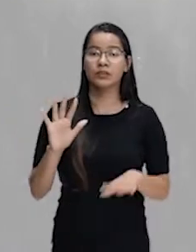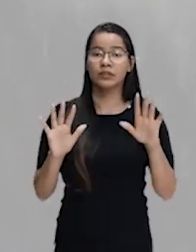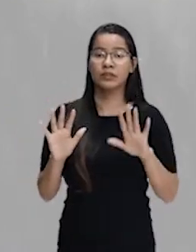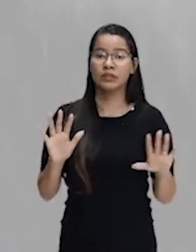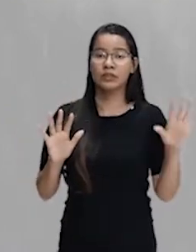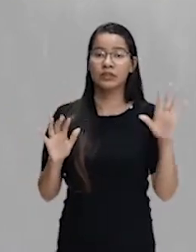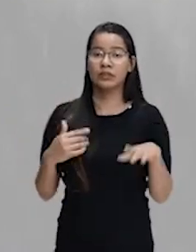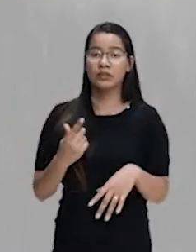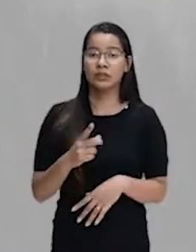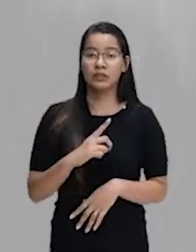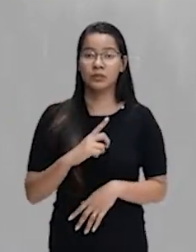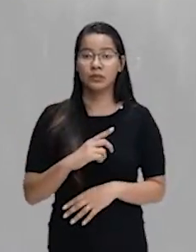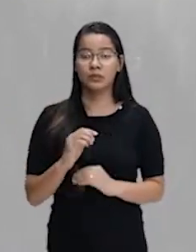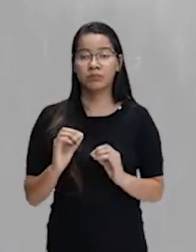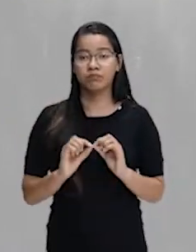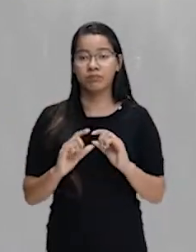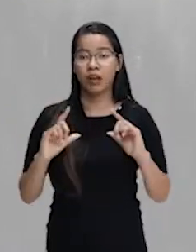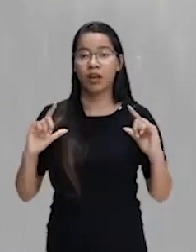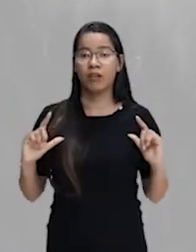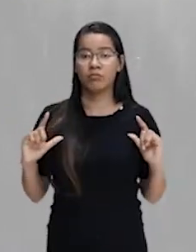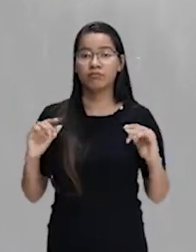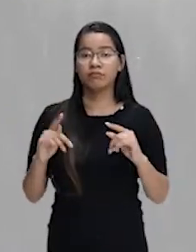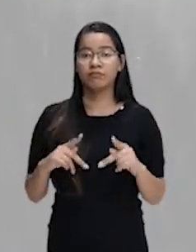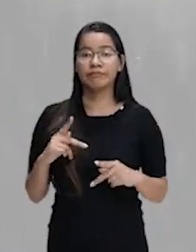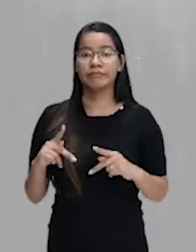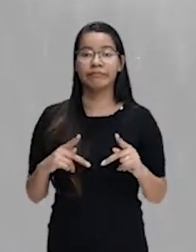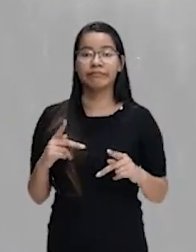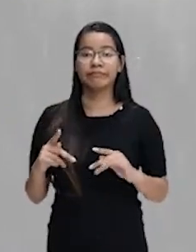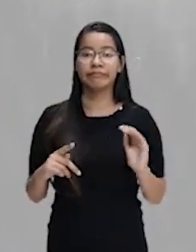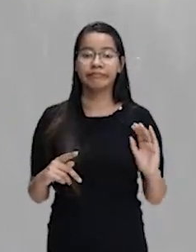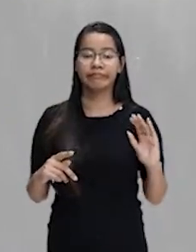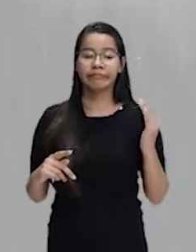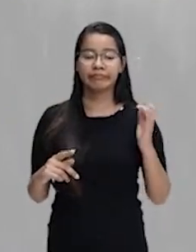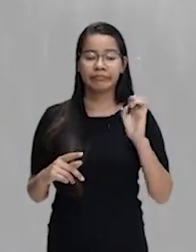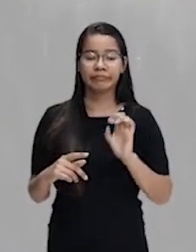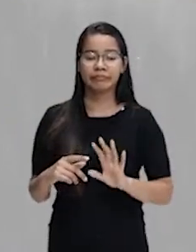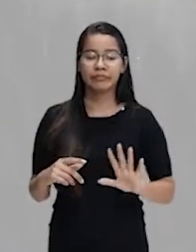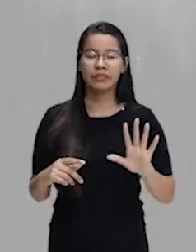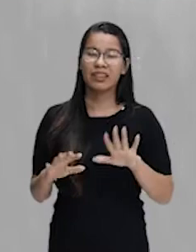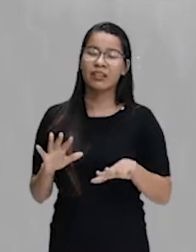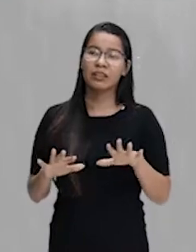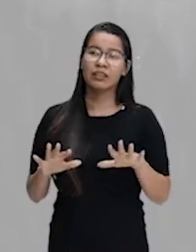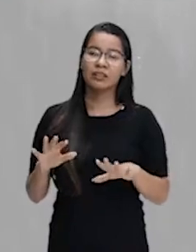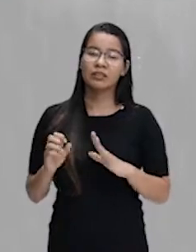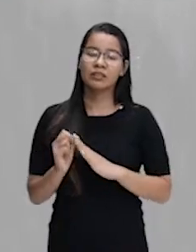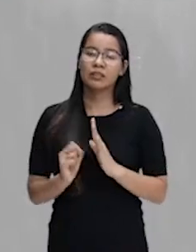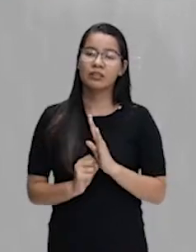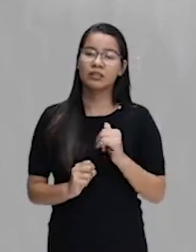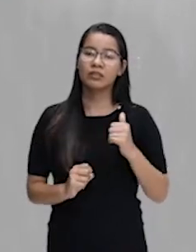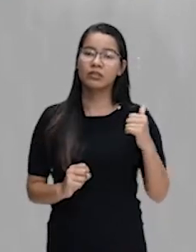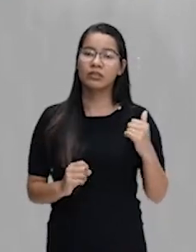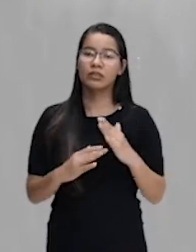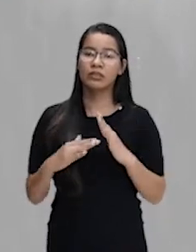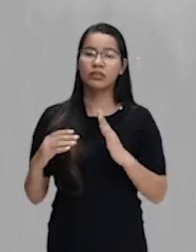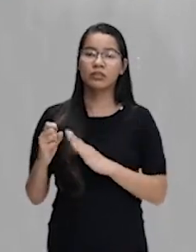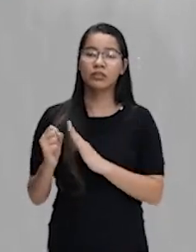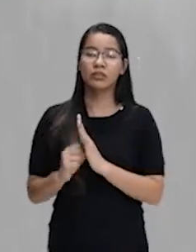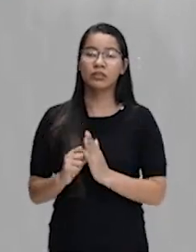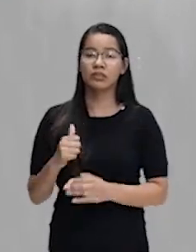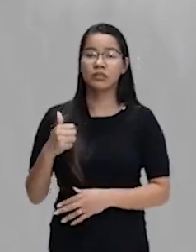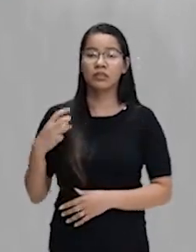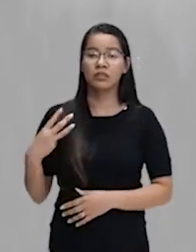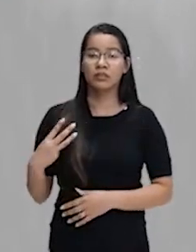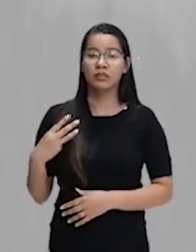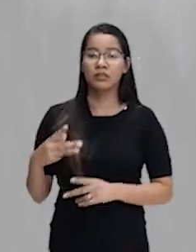um crescimento populacional acontecendo na Europa por volta do século XI ao século XIII. A